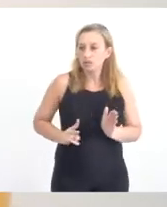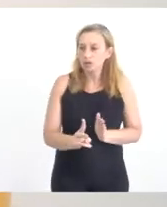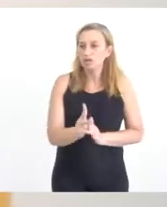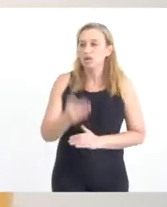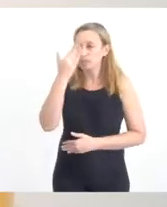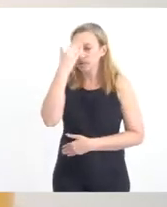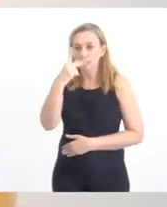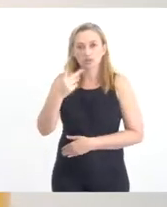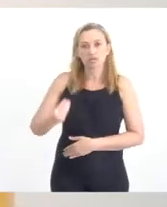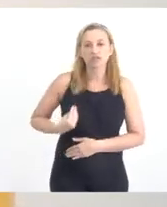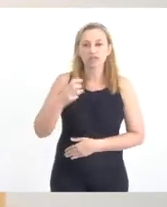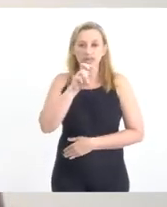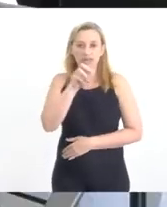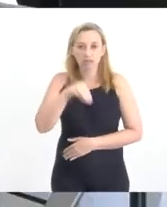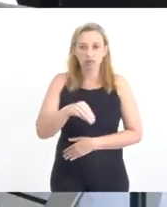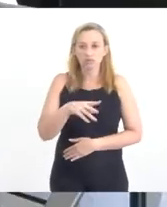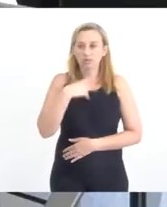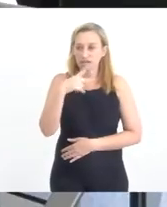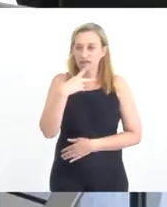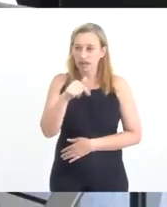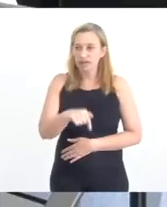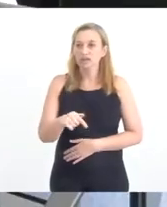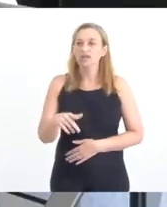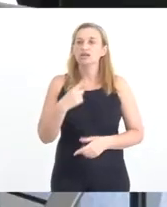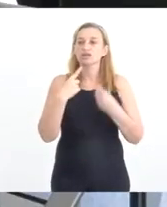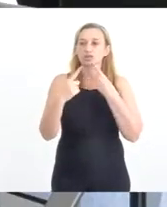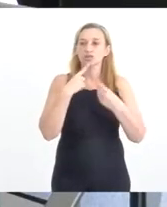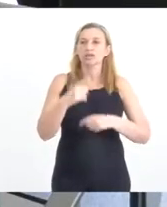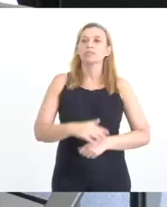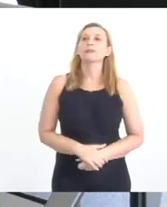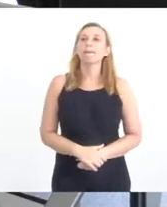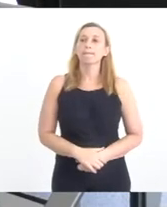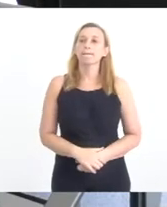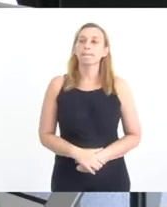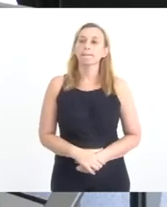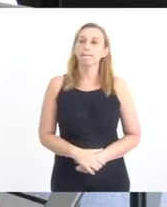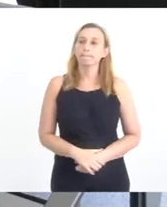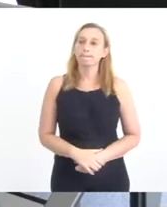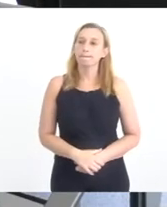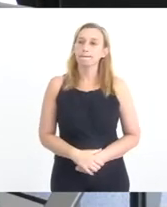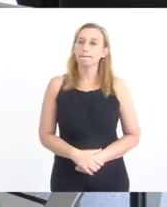pela sua presença Senhor tem cinco minutos para contribuir aqui no nosso debate e